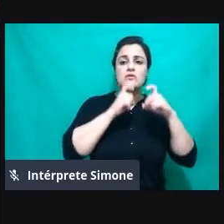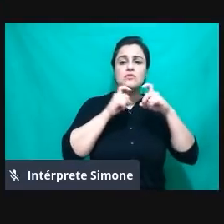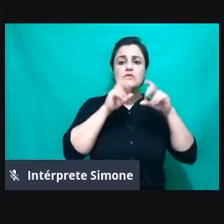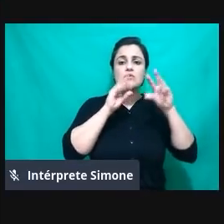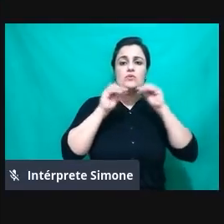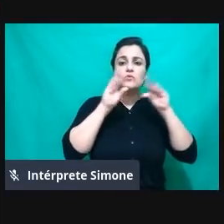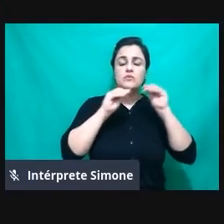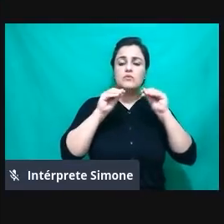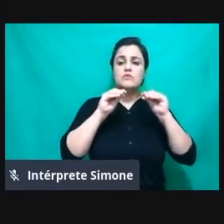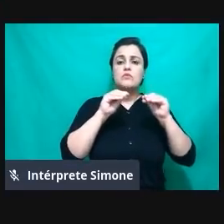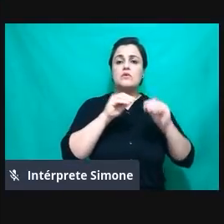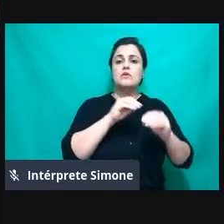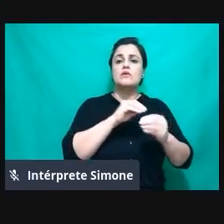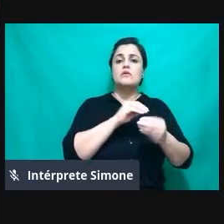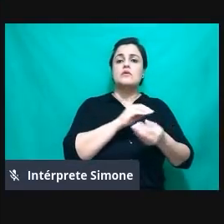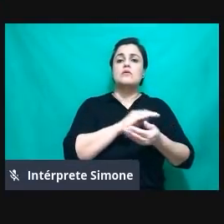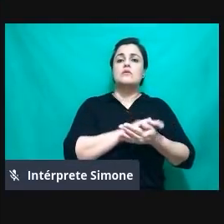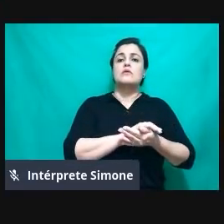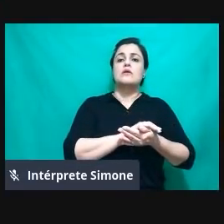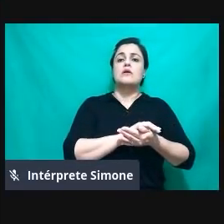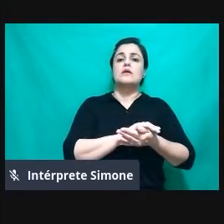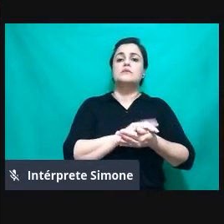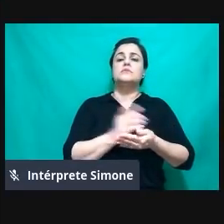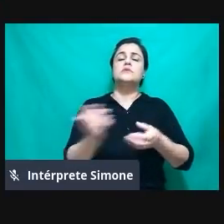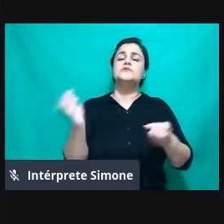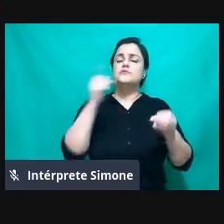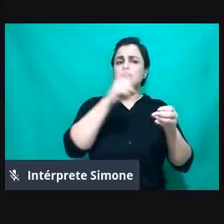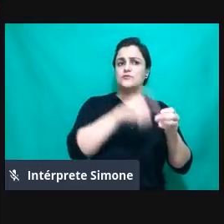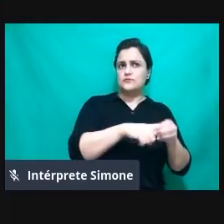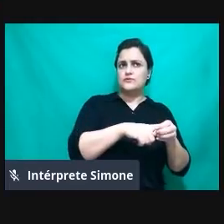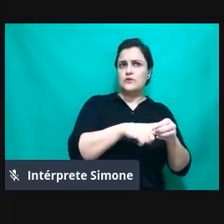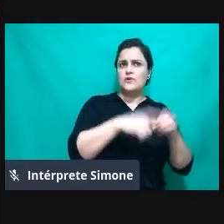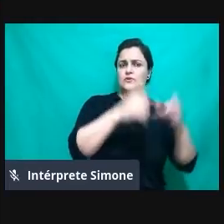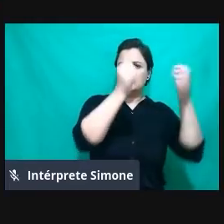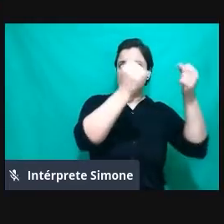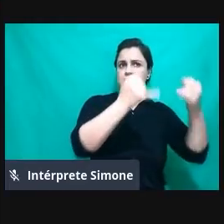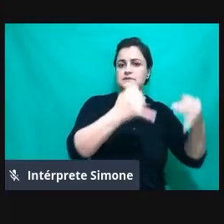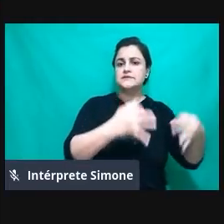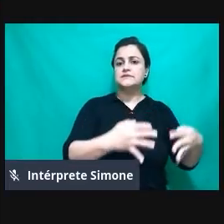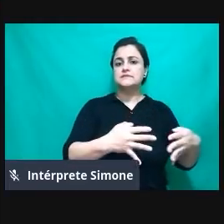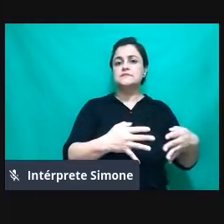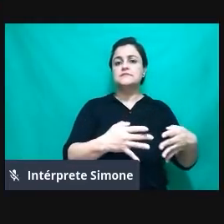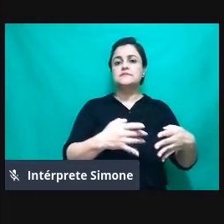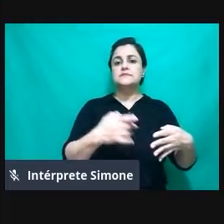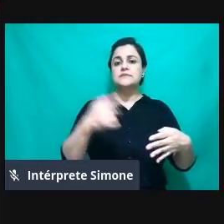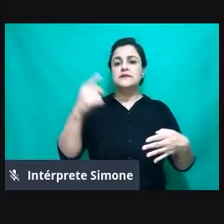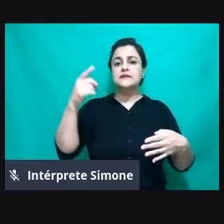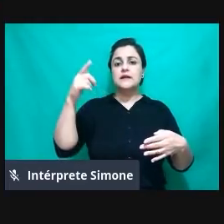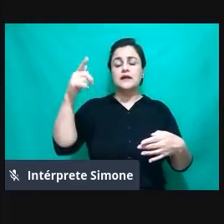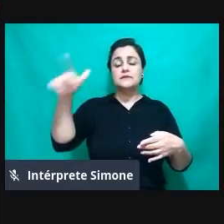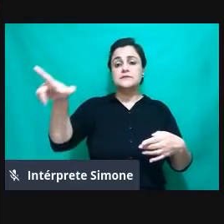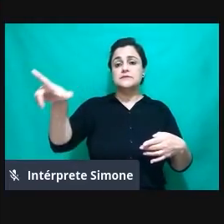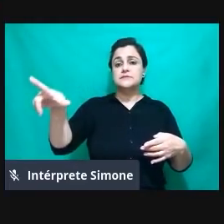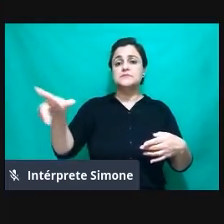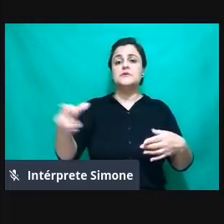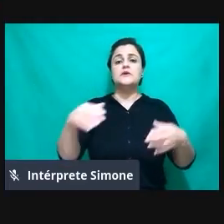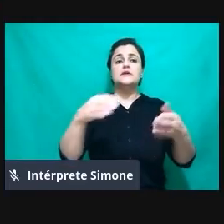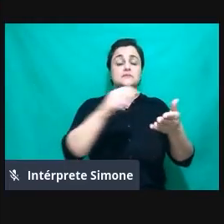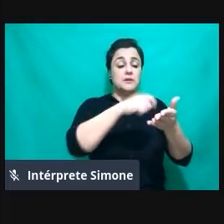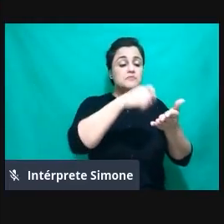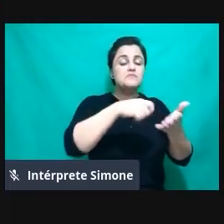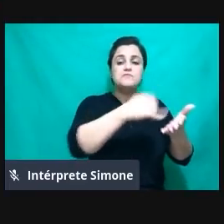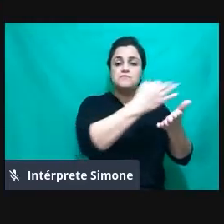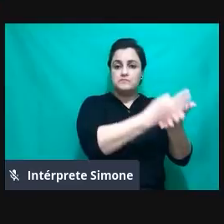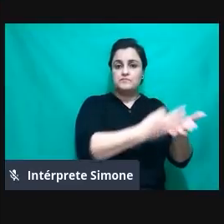preciso retomar também a oralidade, porque a gente já fala um pouquinho também da oralidade, depois vamos para a produção de texto.